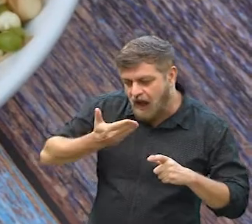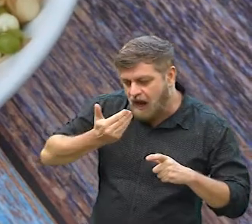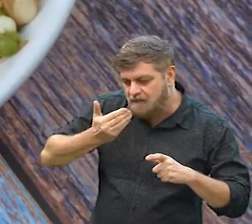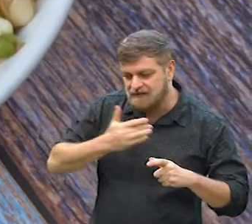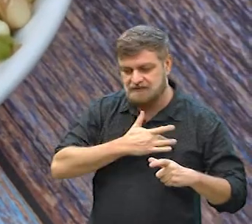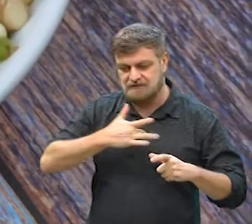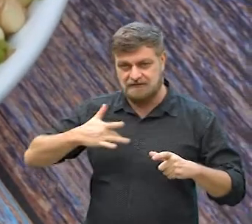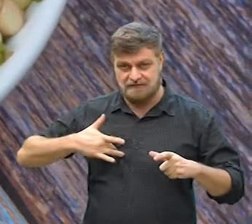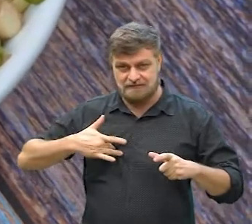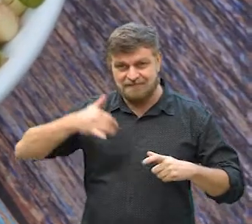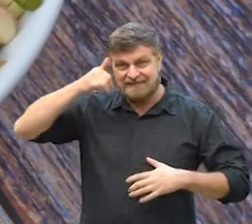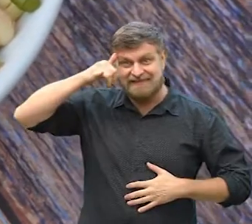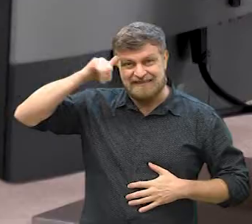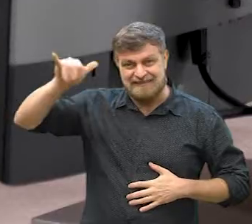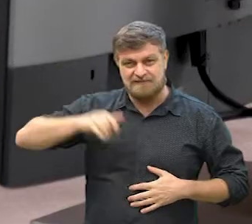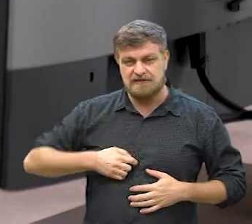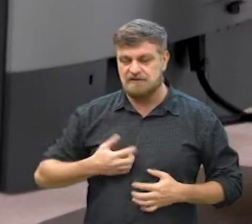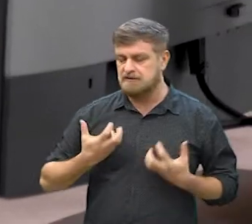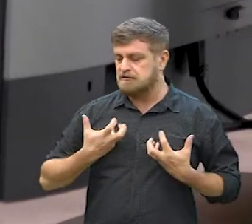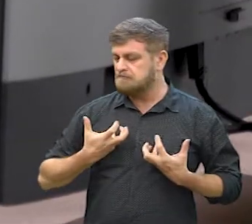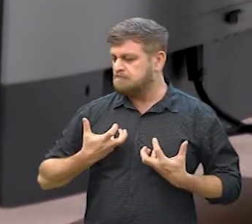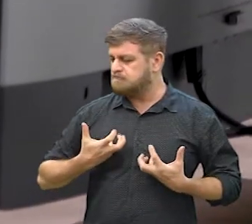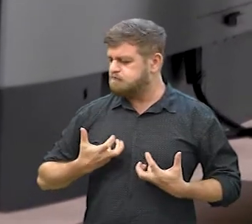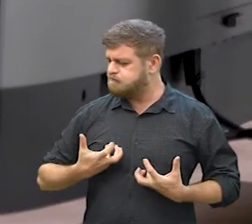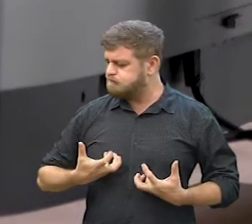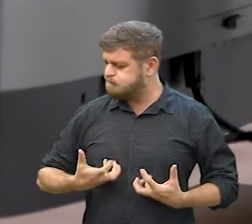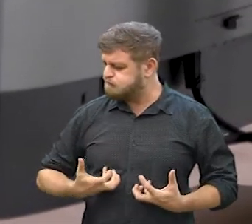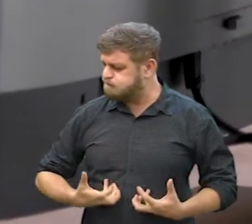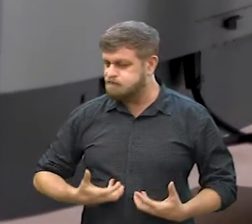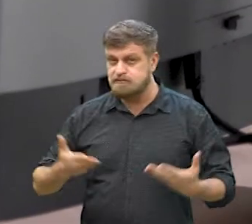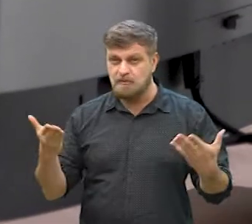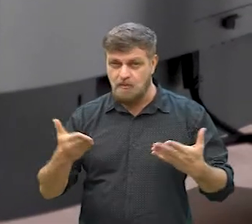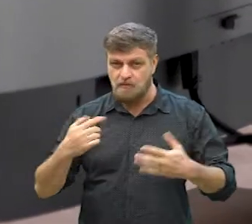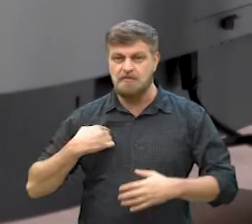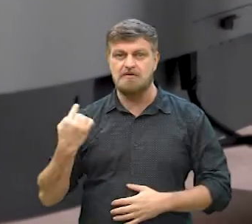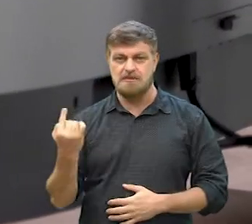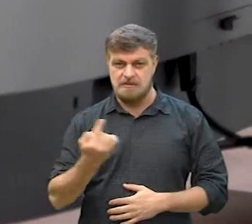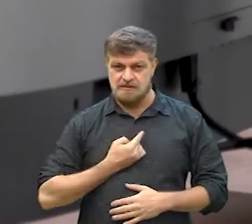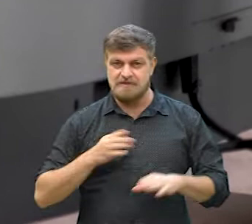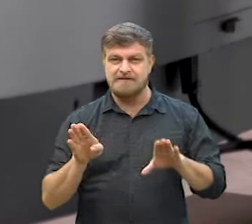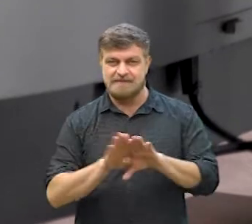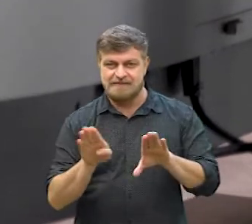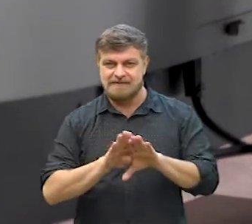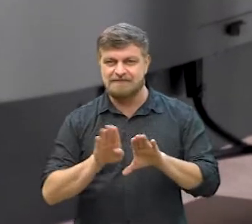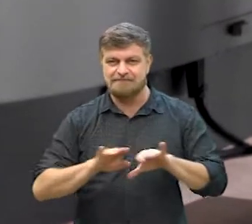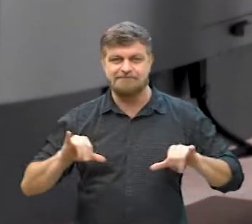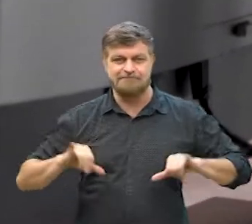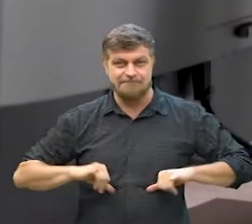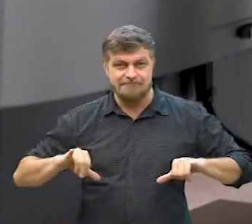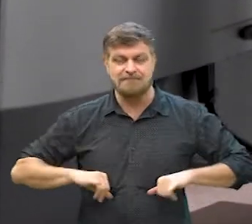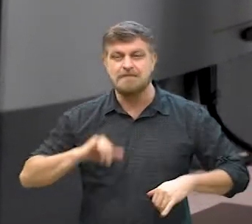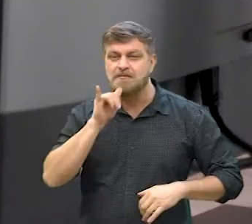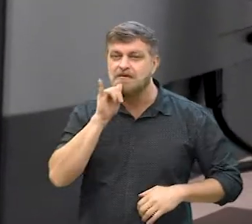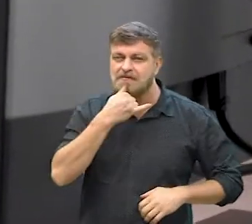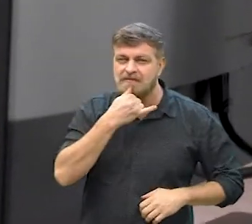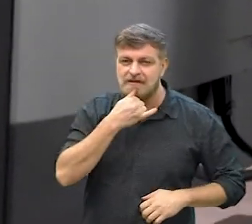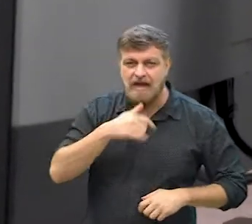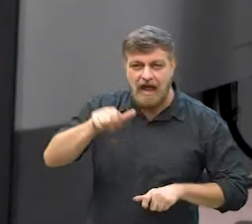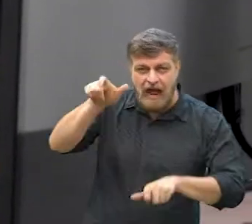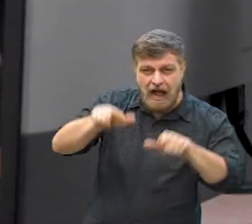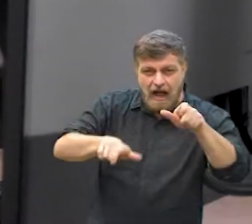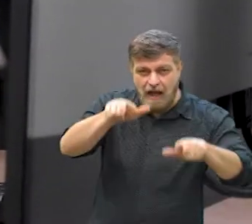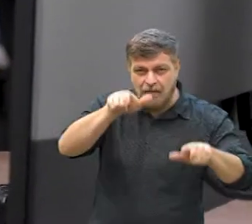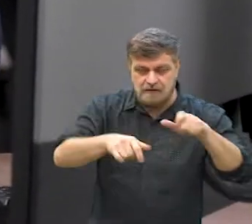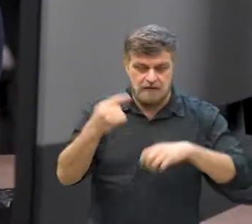saudável, evitar alguns níveis de estresse também, que hoje o dia a dia faz com que ocorra, e, infelizmente, muitas das